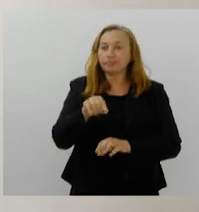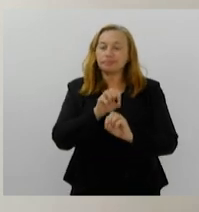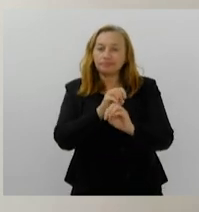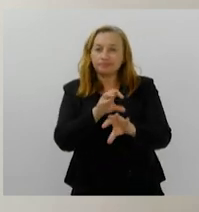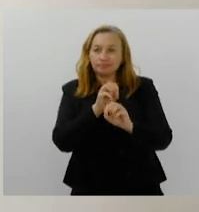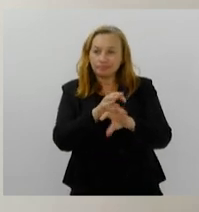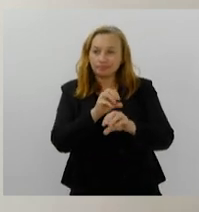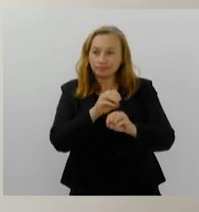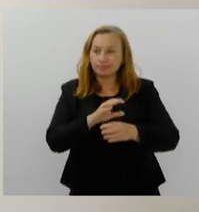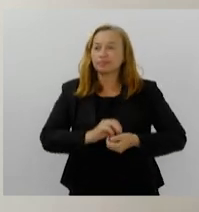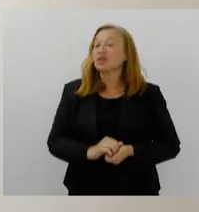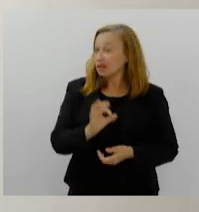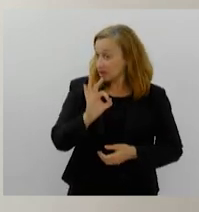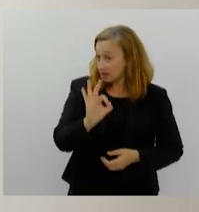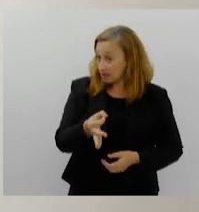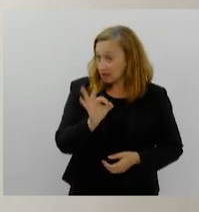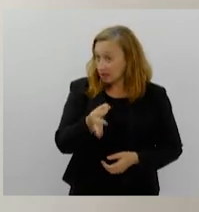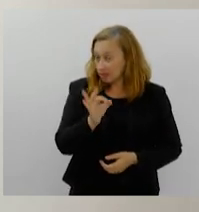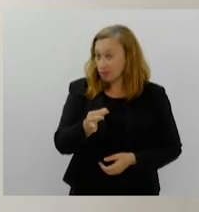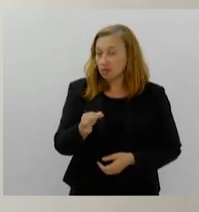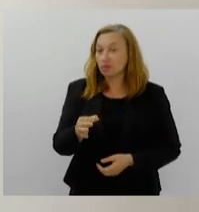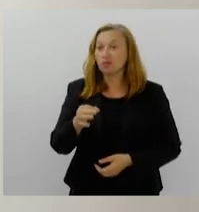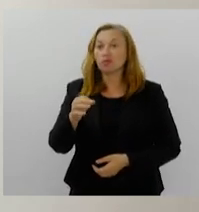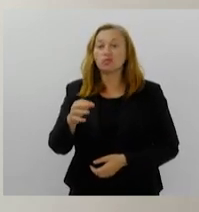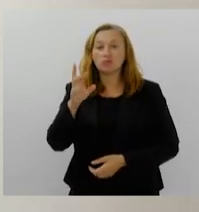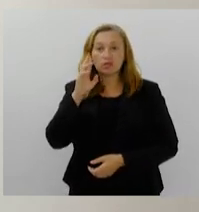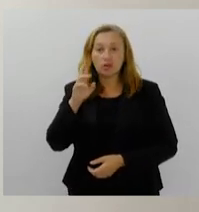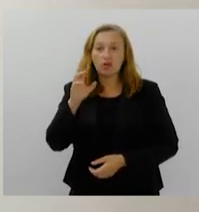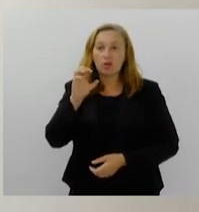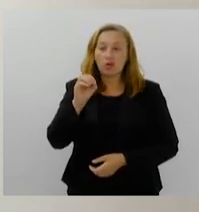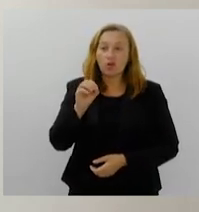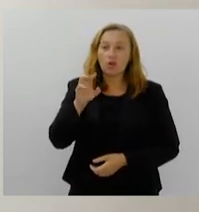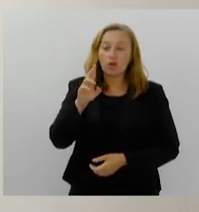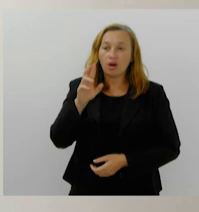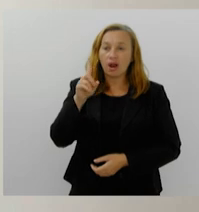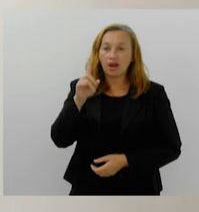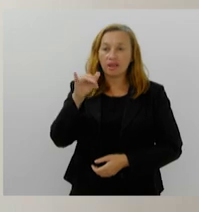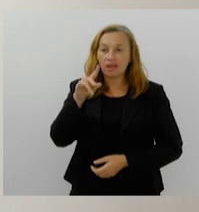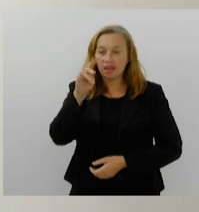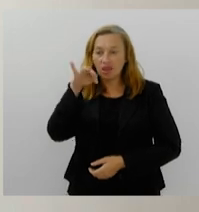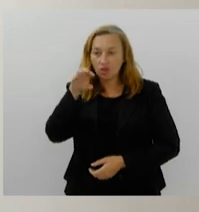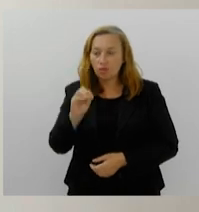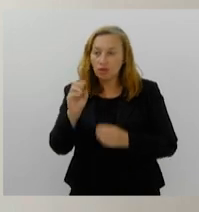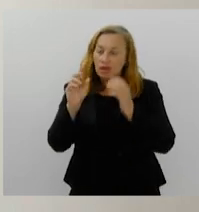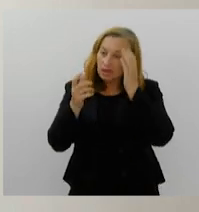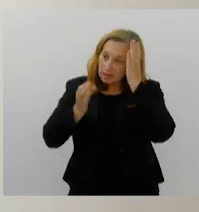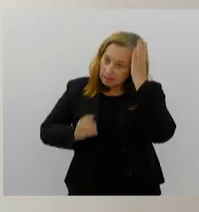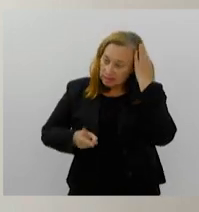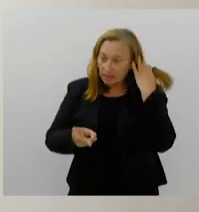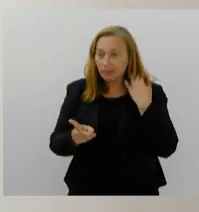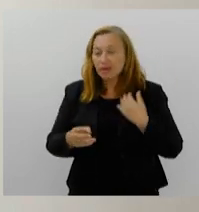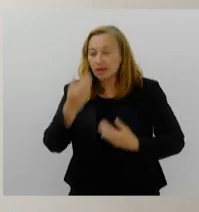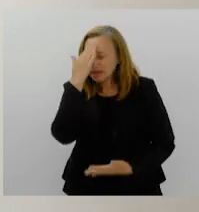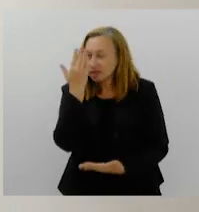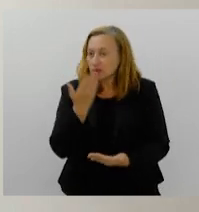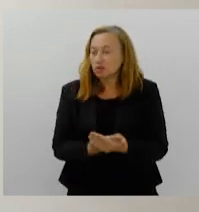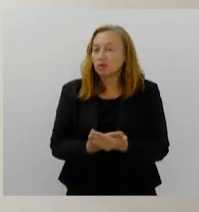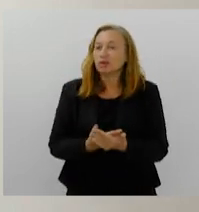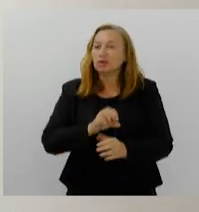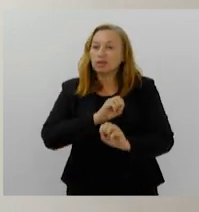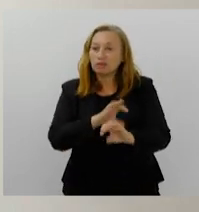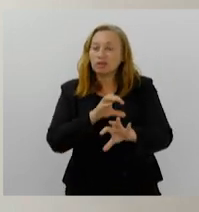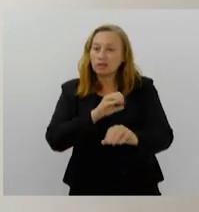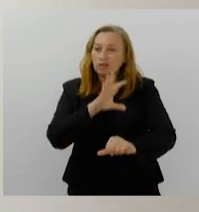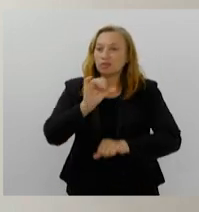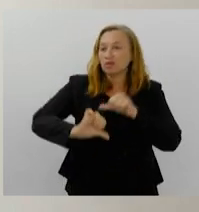educação. Exatamente como o Sr. Orlandino, que sempre acreditou na educação como um poderoso instrumento de transformação